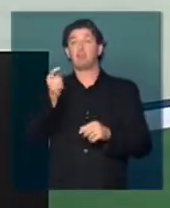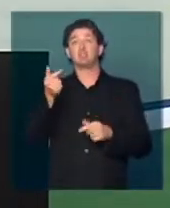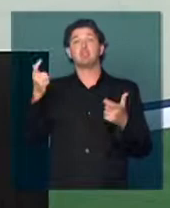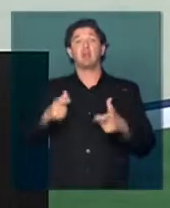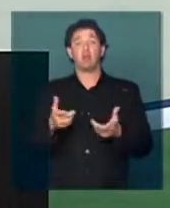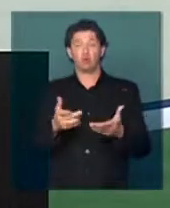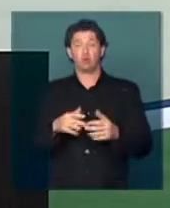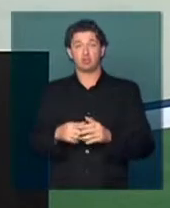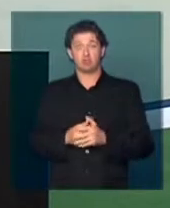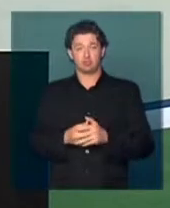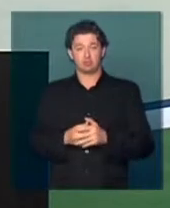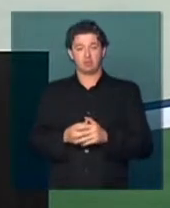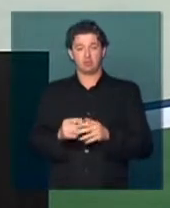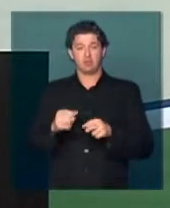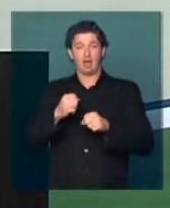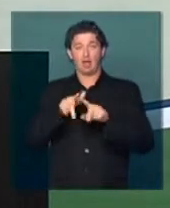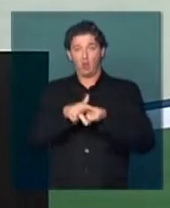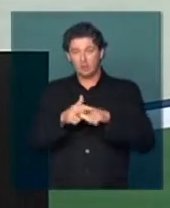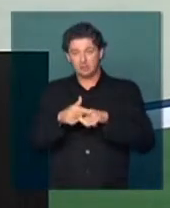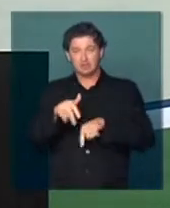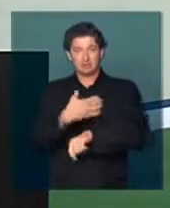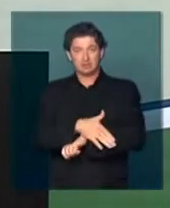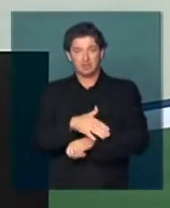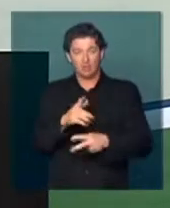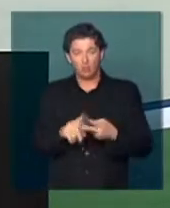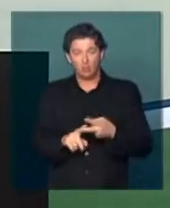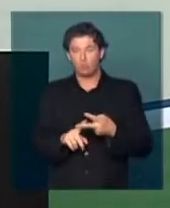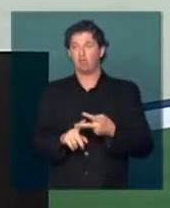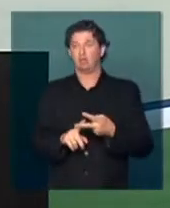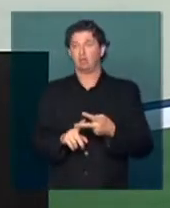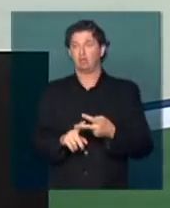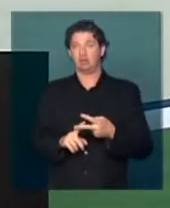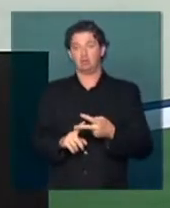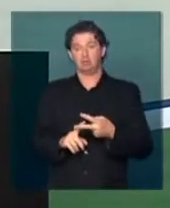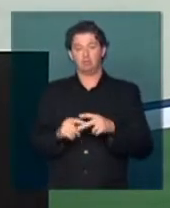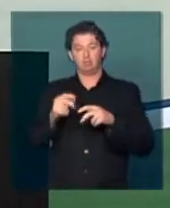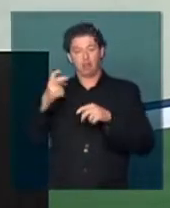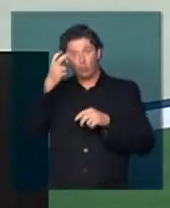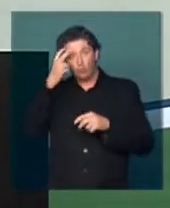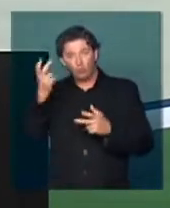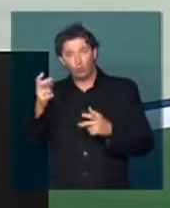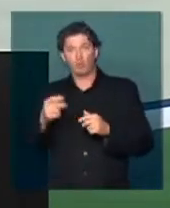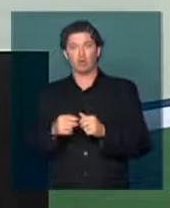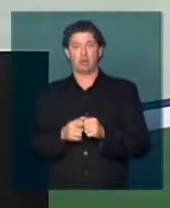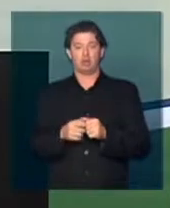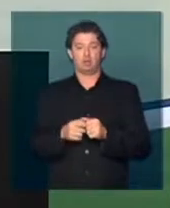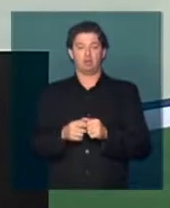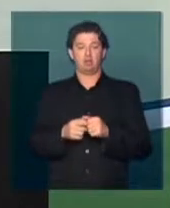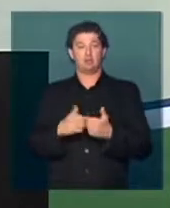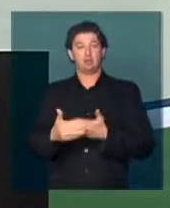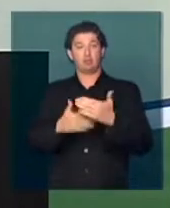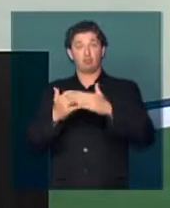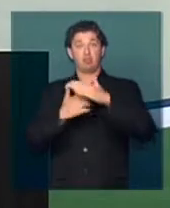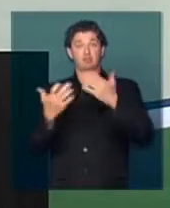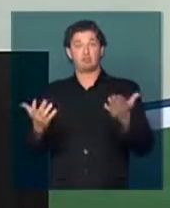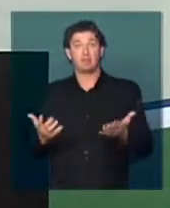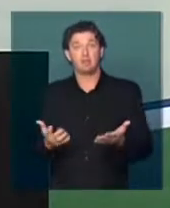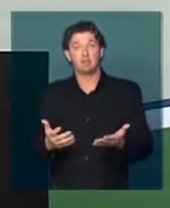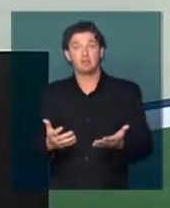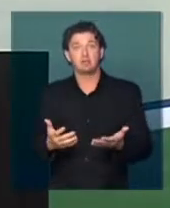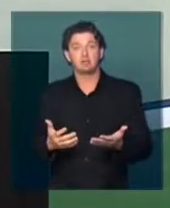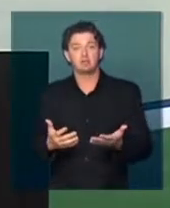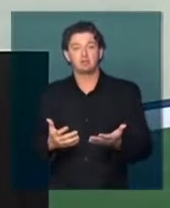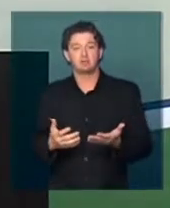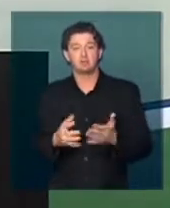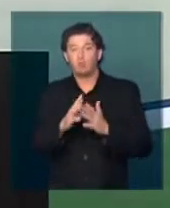tapa buraco, para recapeamento, para asfalto novo, para cultura, para empreendedorismo? Senhor presidente,